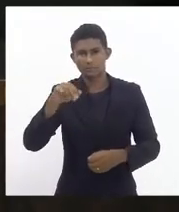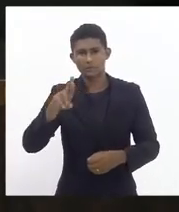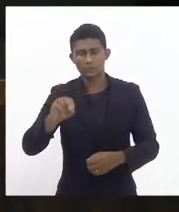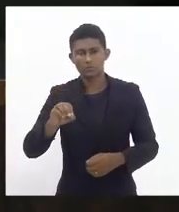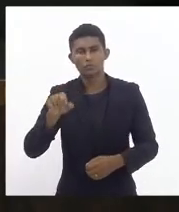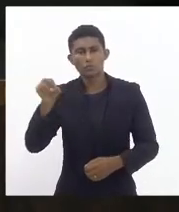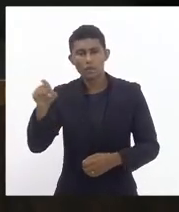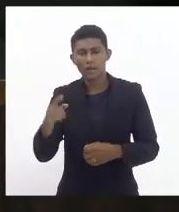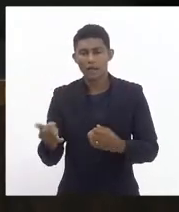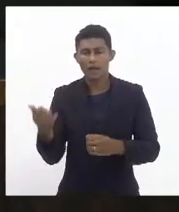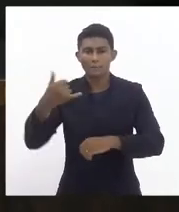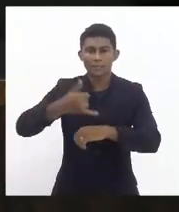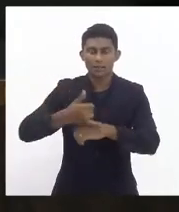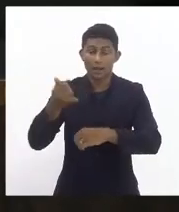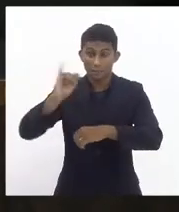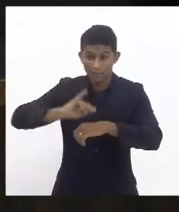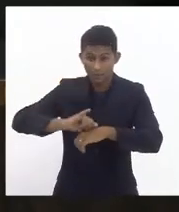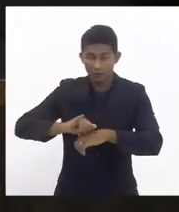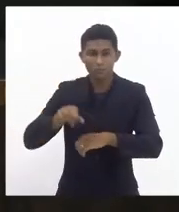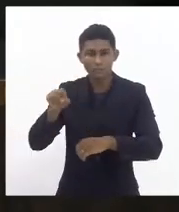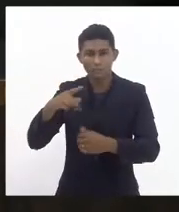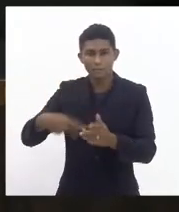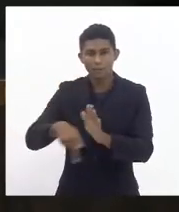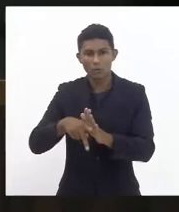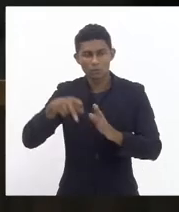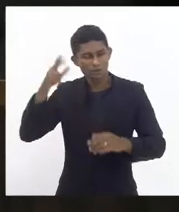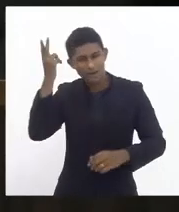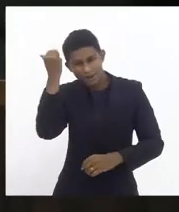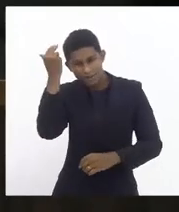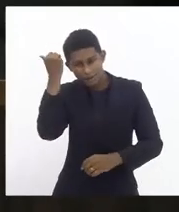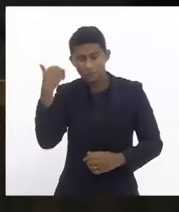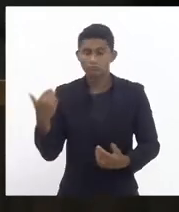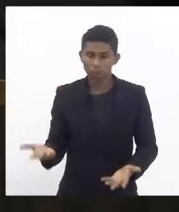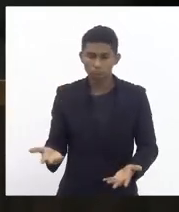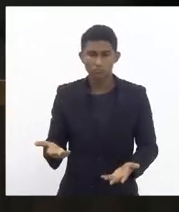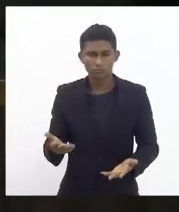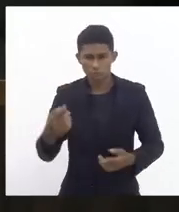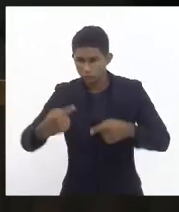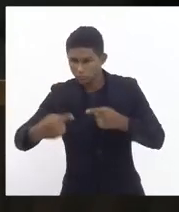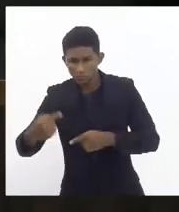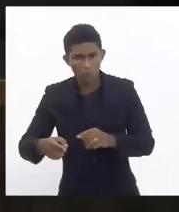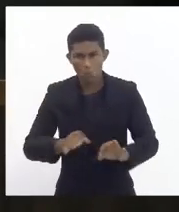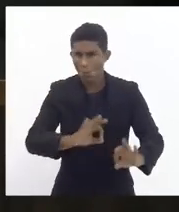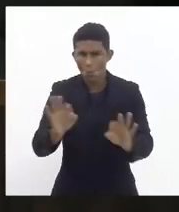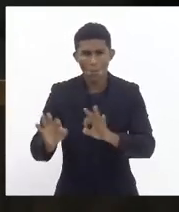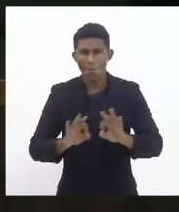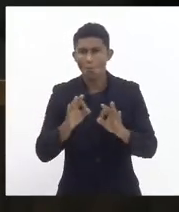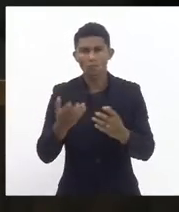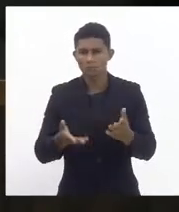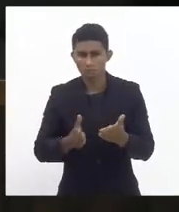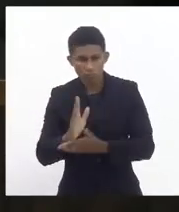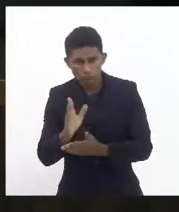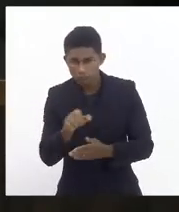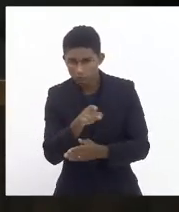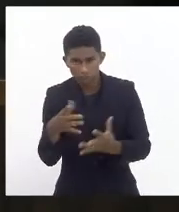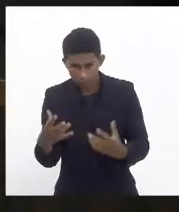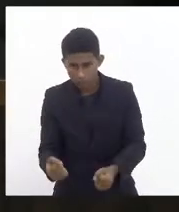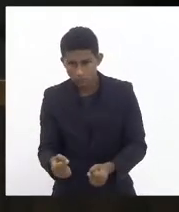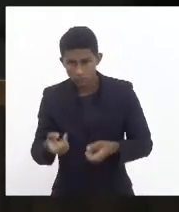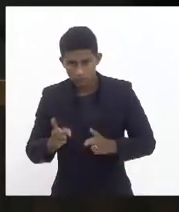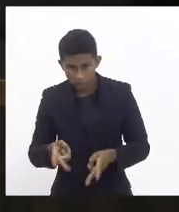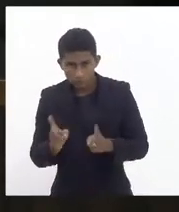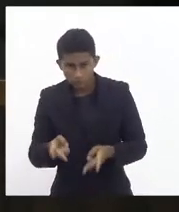capital Estadual do cavalo em discussão não havendo Quem Queira discutir encerrada a discussão e votação seus que aprovam permaneçam Como